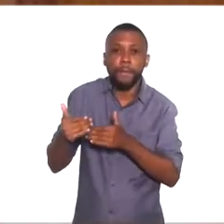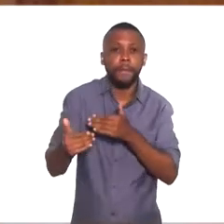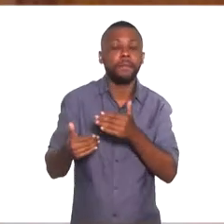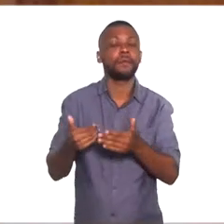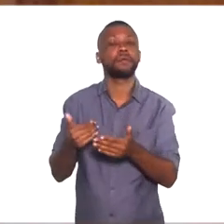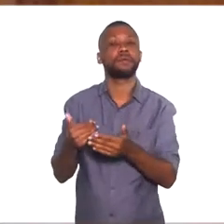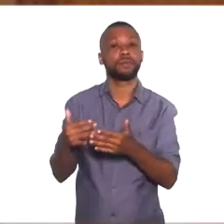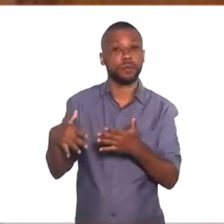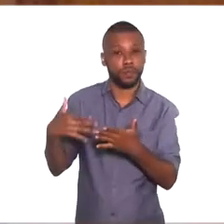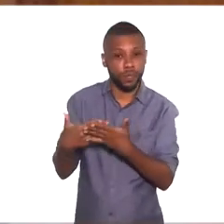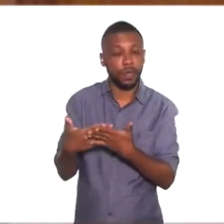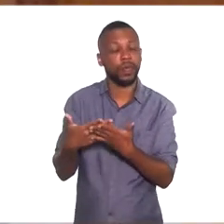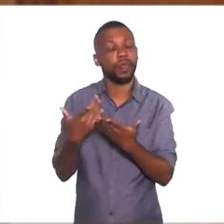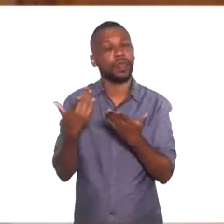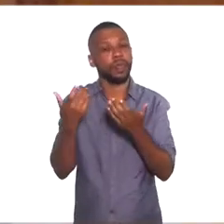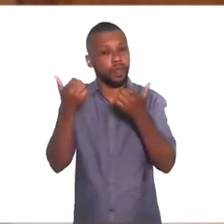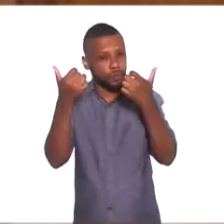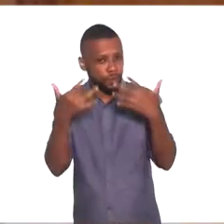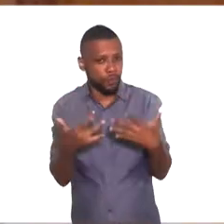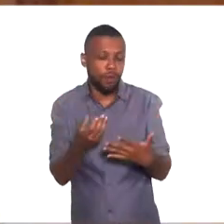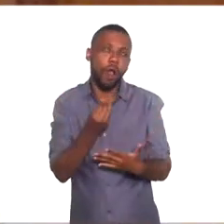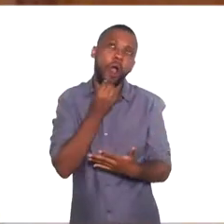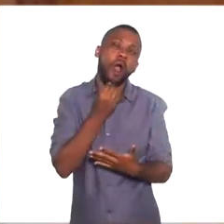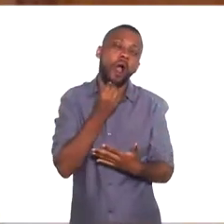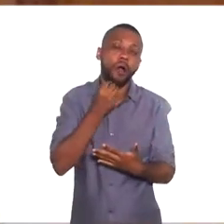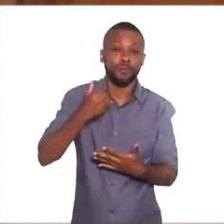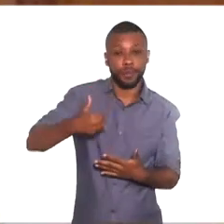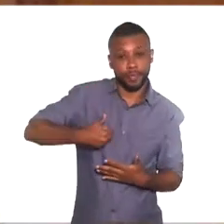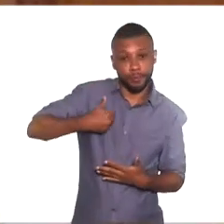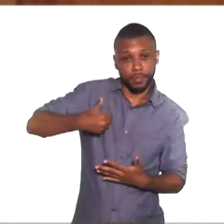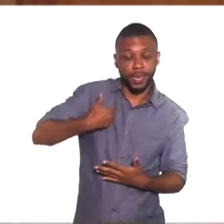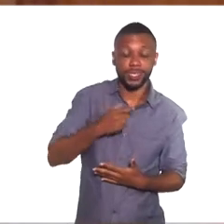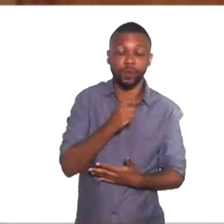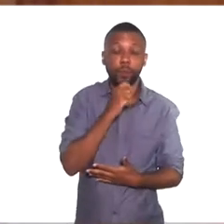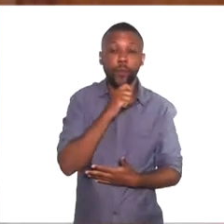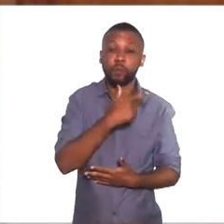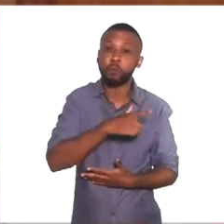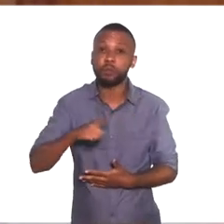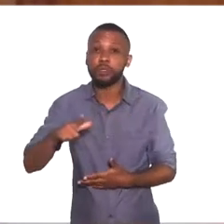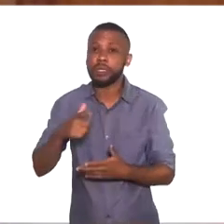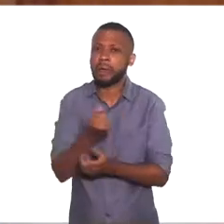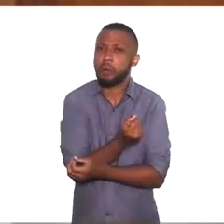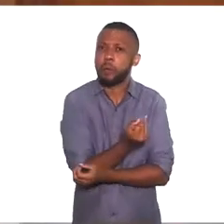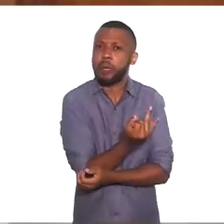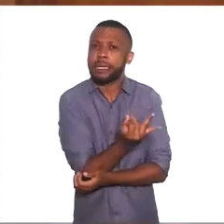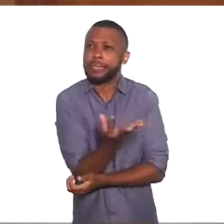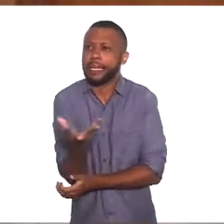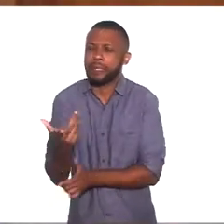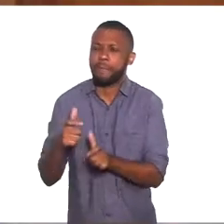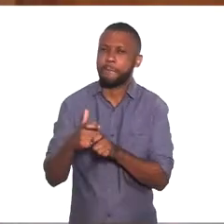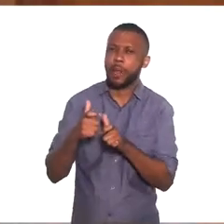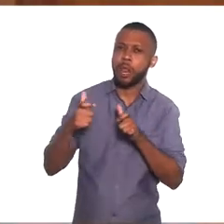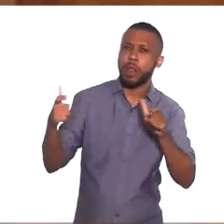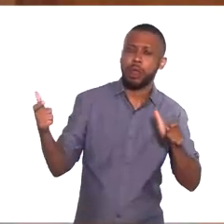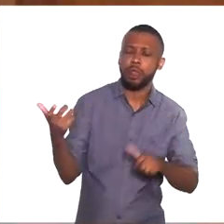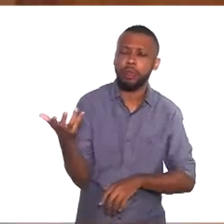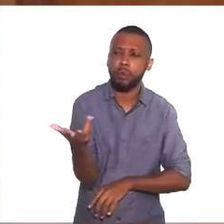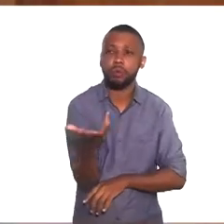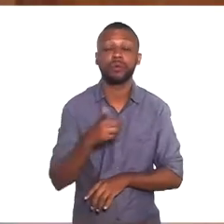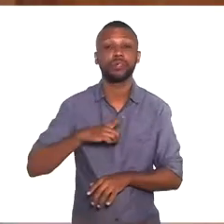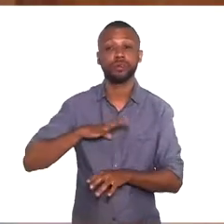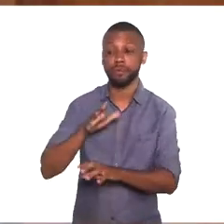início seu Record o pároco claro que na minha cidade não tinha essa quantia de pessoas